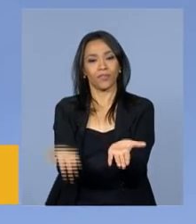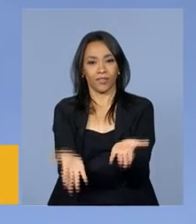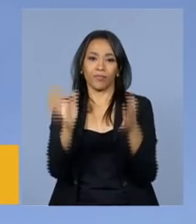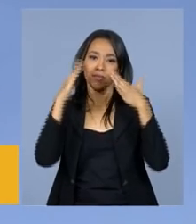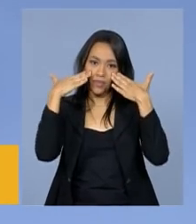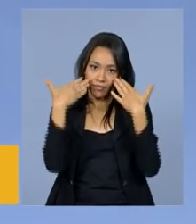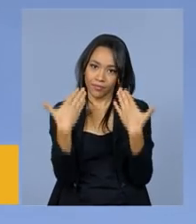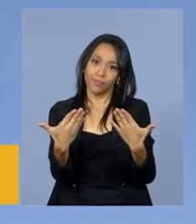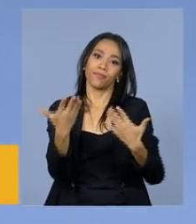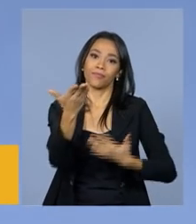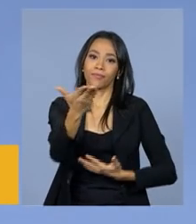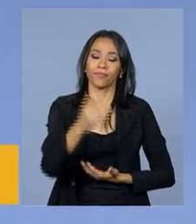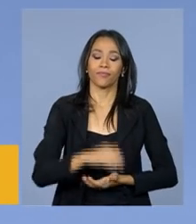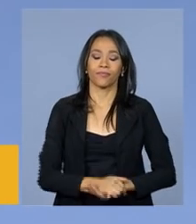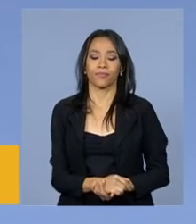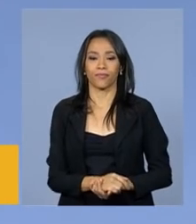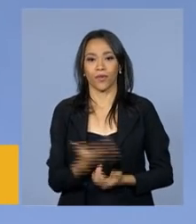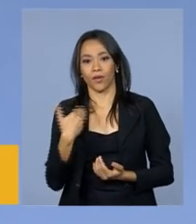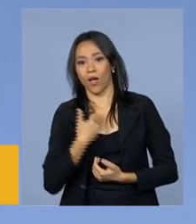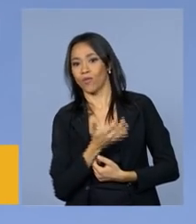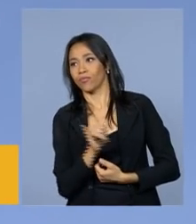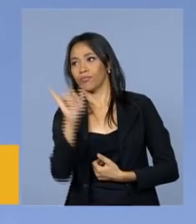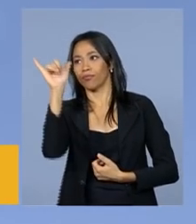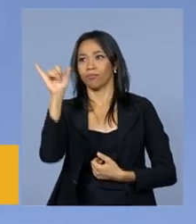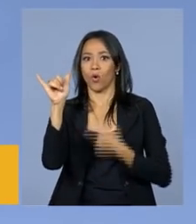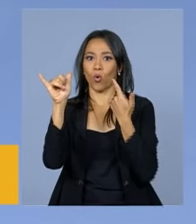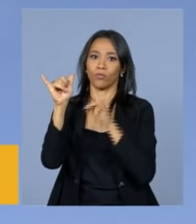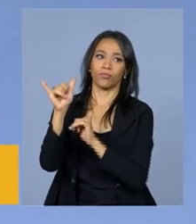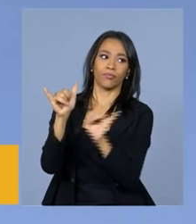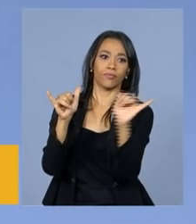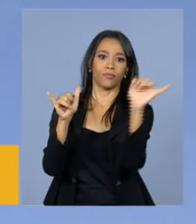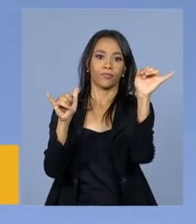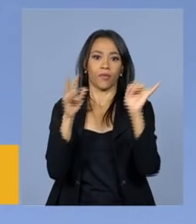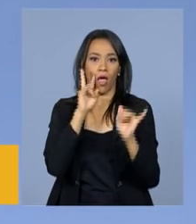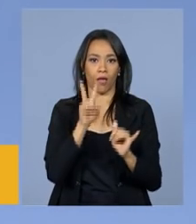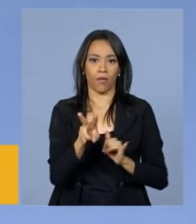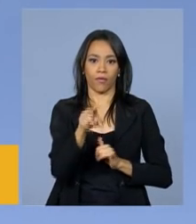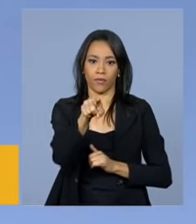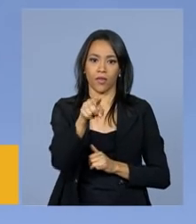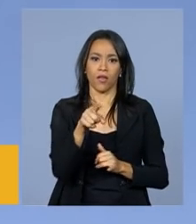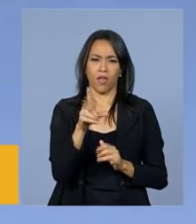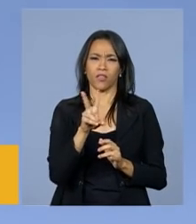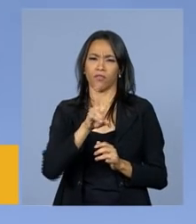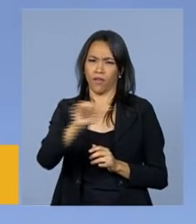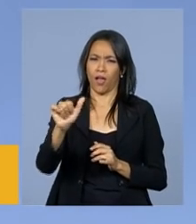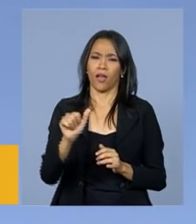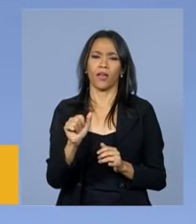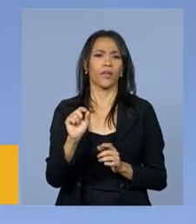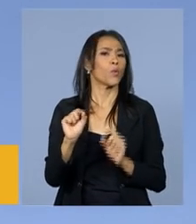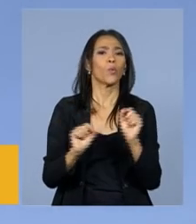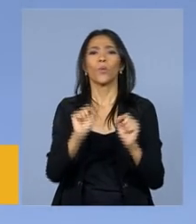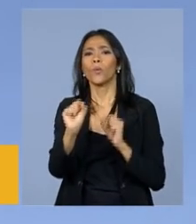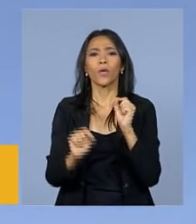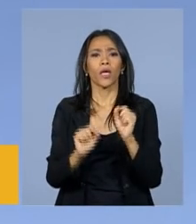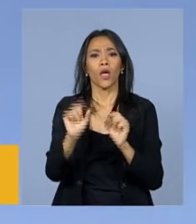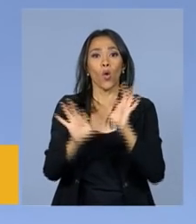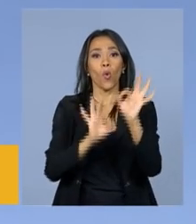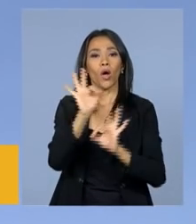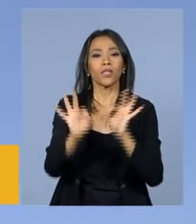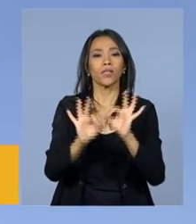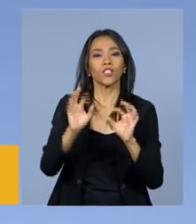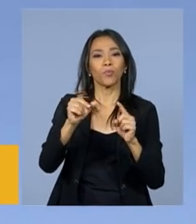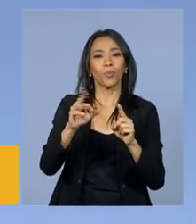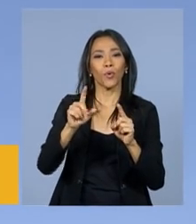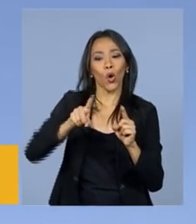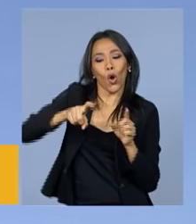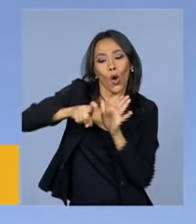uma das suas últimas acrobacias. Sai um para cada lado ali agora. Sim, sim. Eles vão mudar agora para a formação de cobrinha, eles